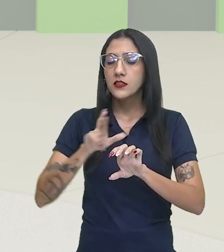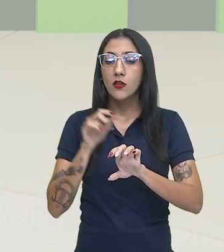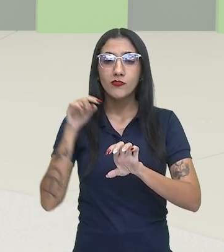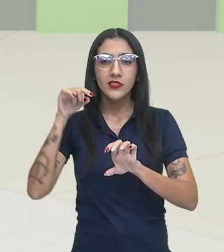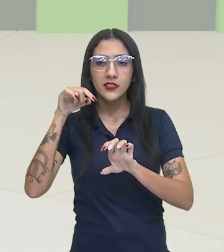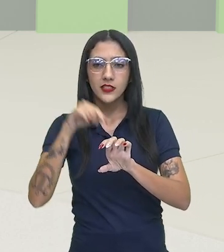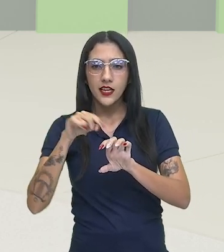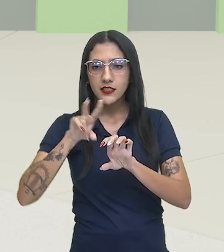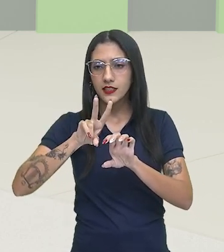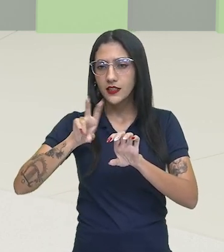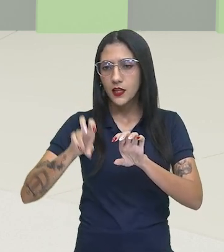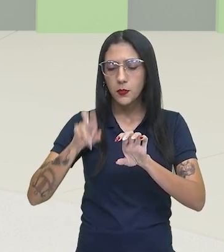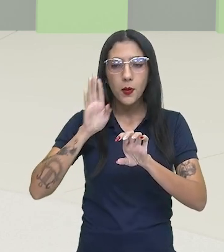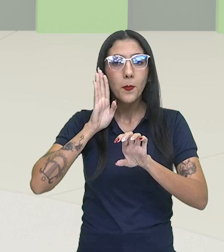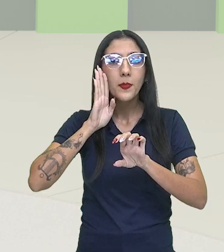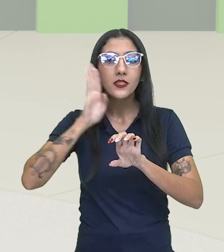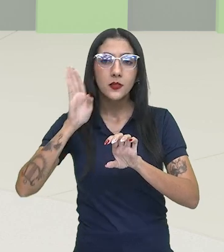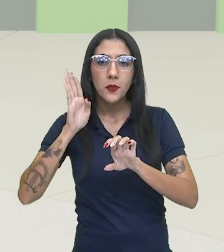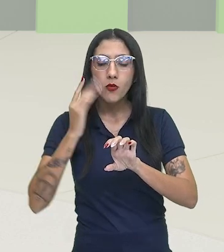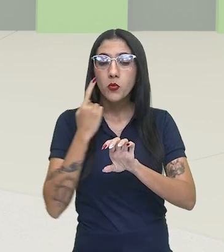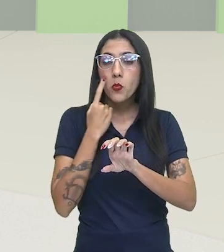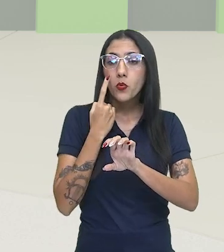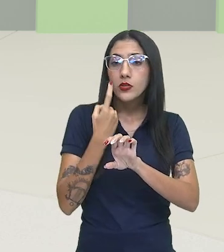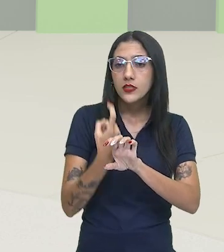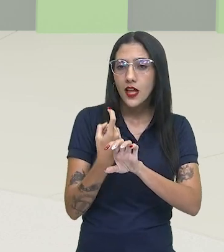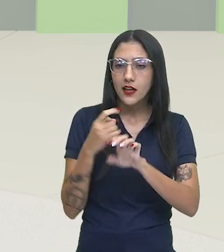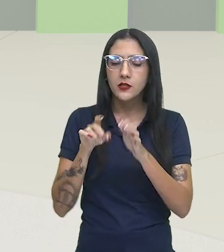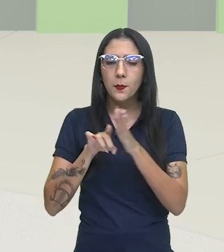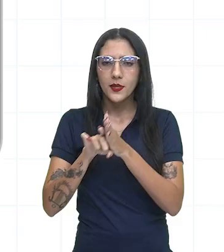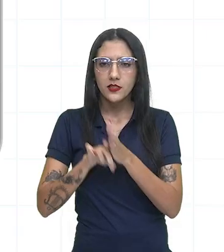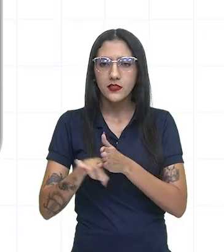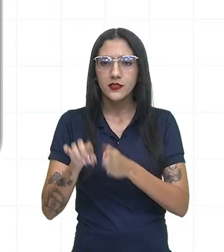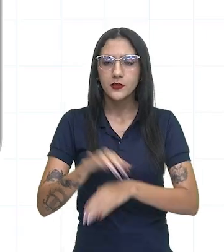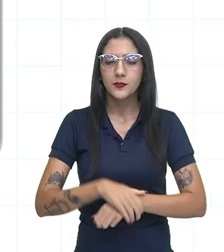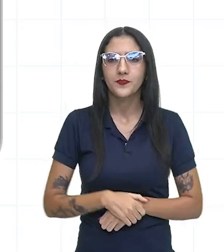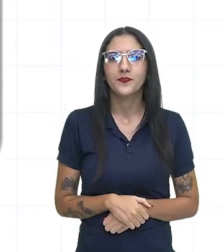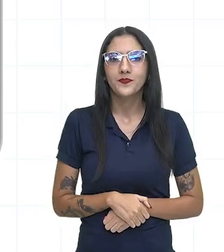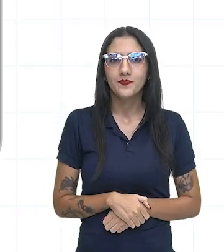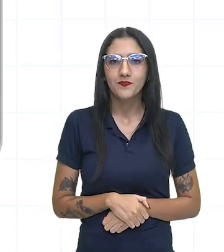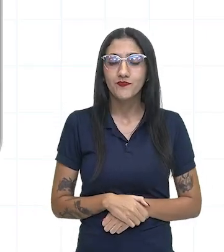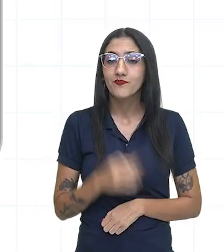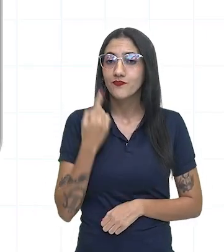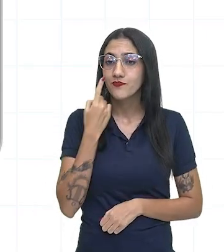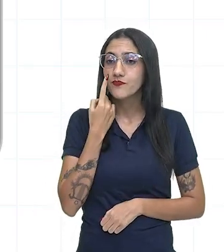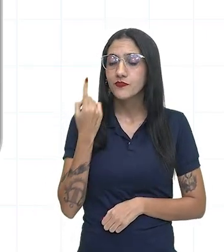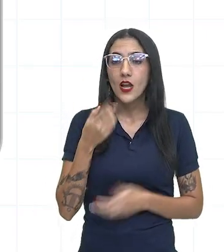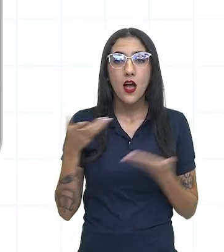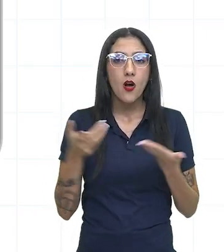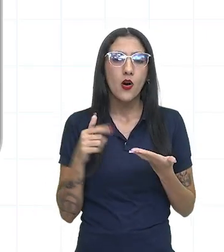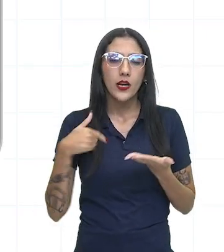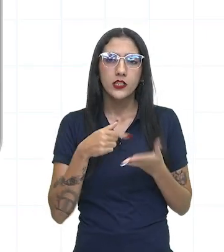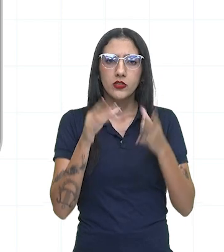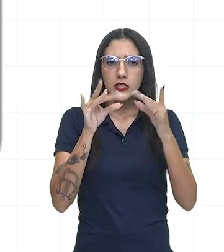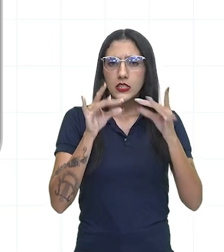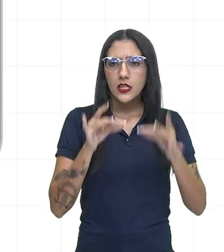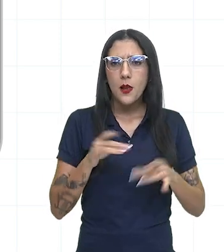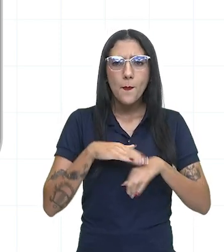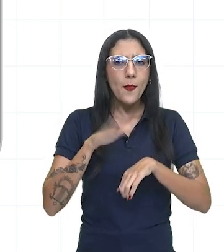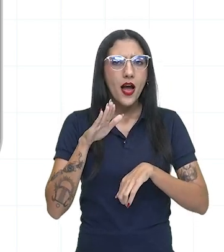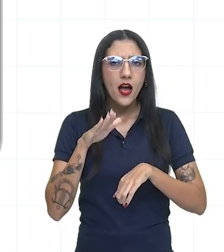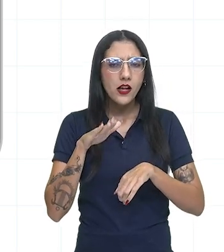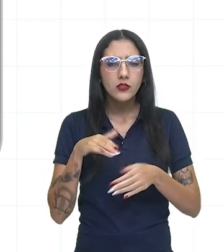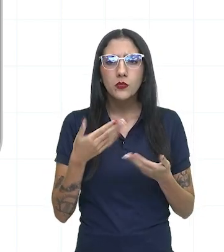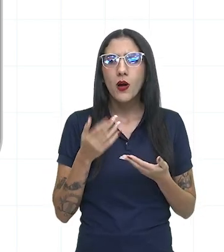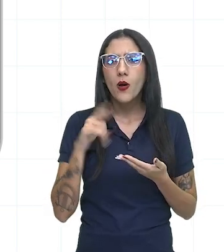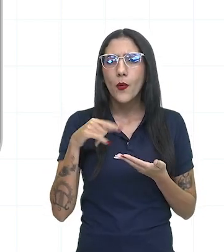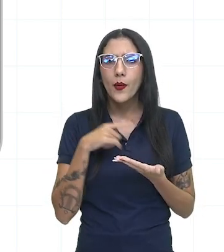nessa relação aí entre a curiosidade e a pesquisa. E nós vamos ver aí um pouco mais sobre cada uma delas, sobre